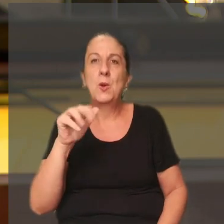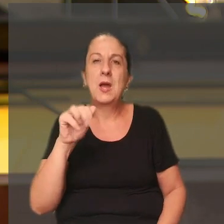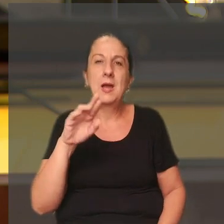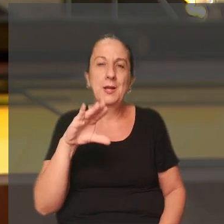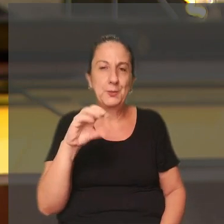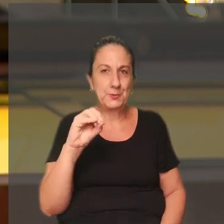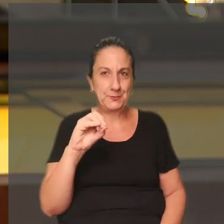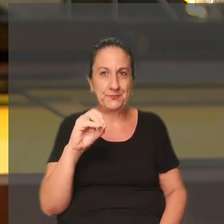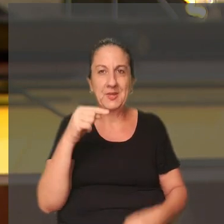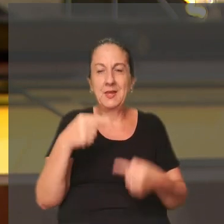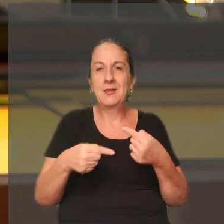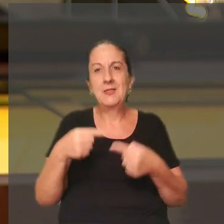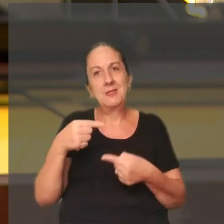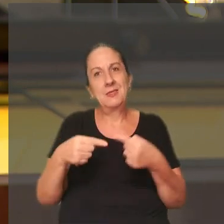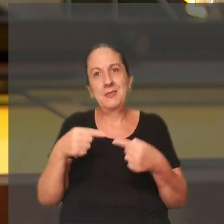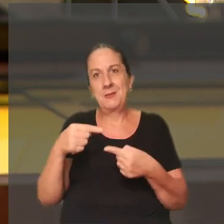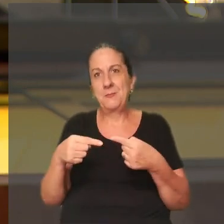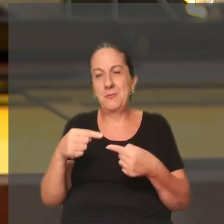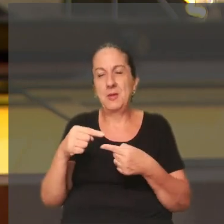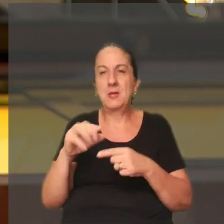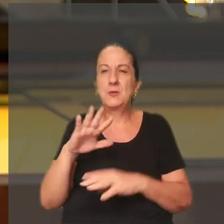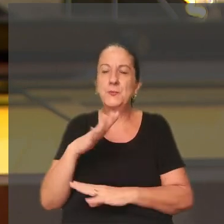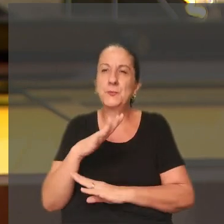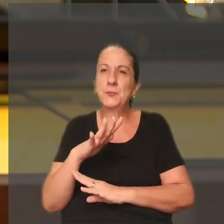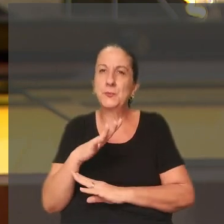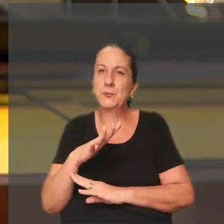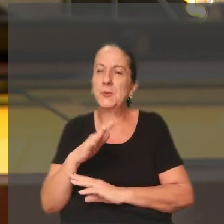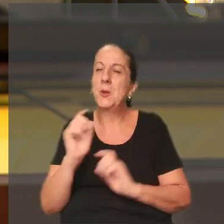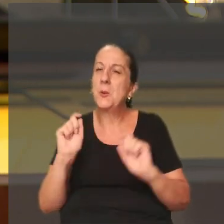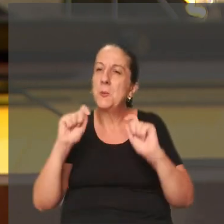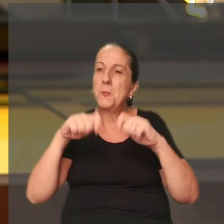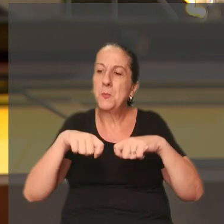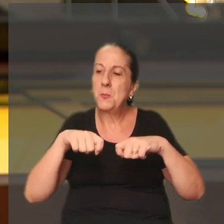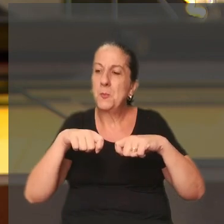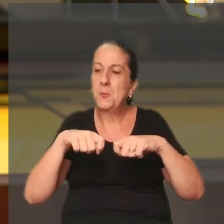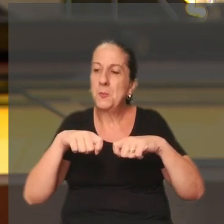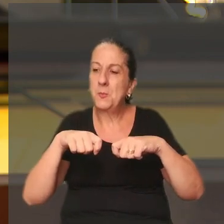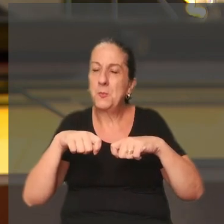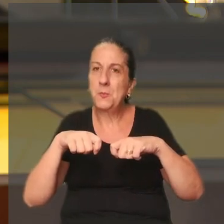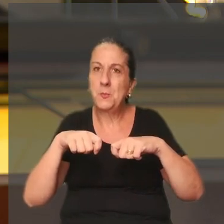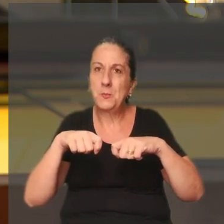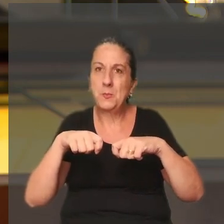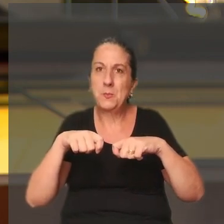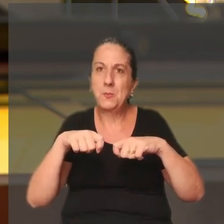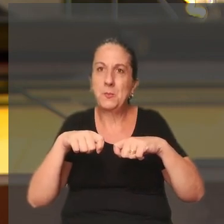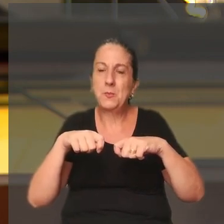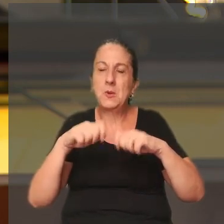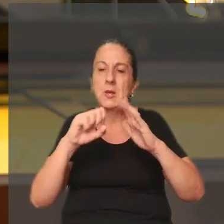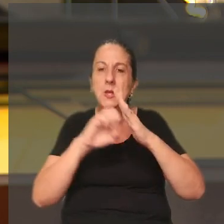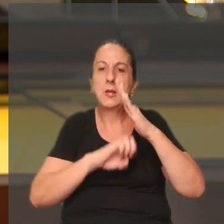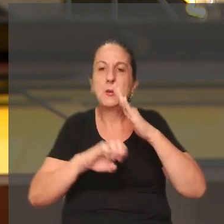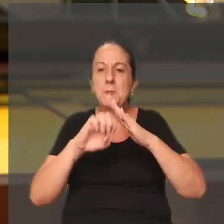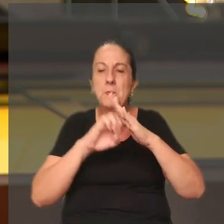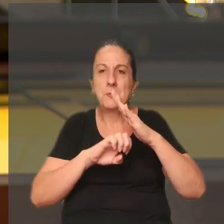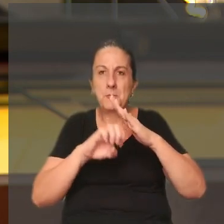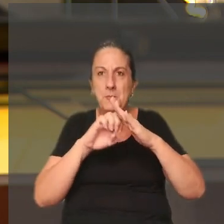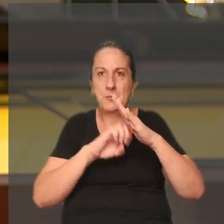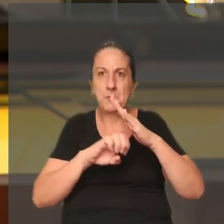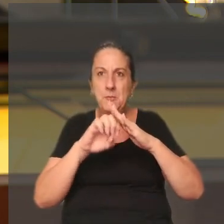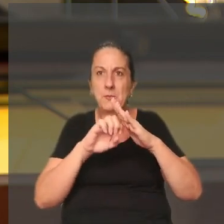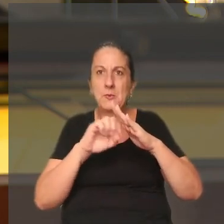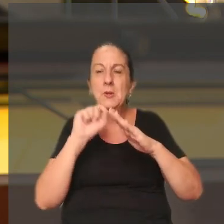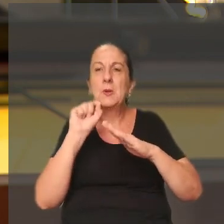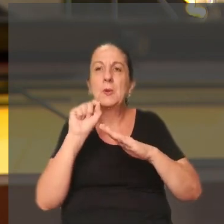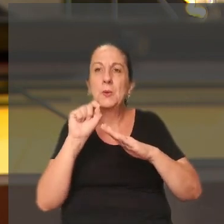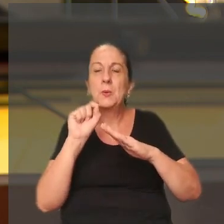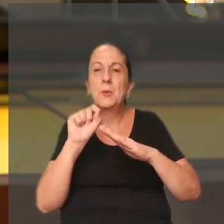portuários. O debate era em torno da possibilidade daquelas empresas que